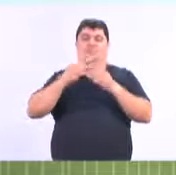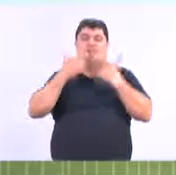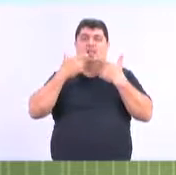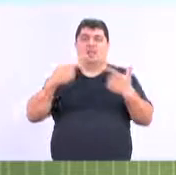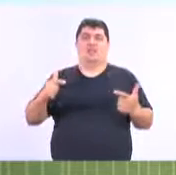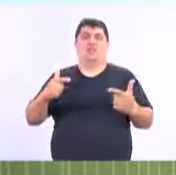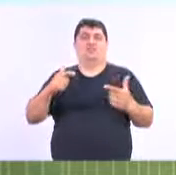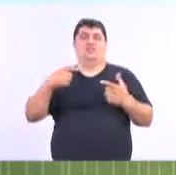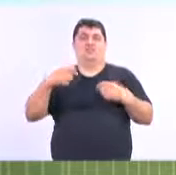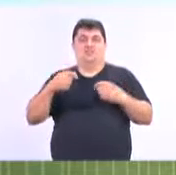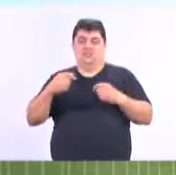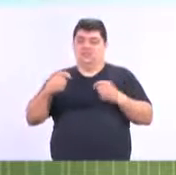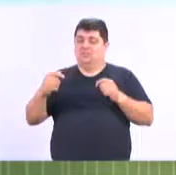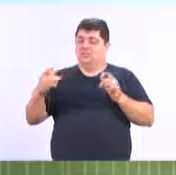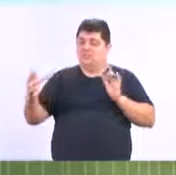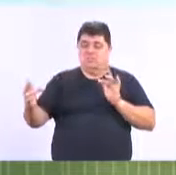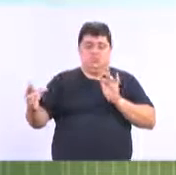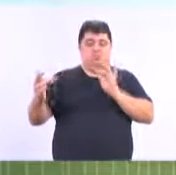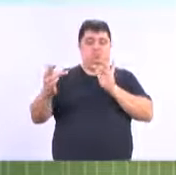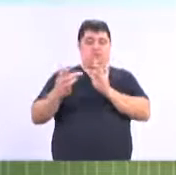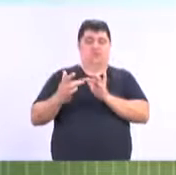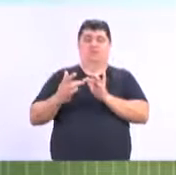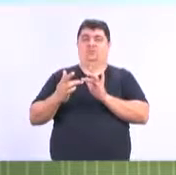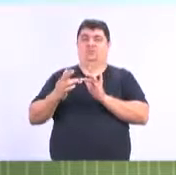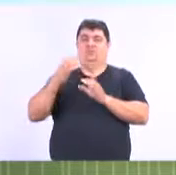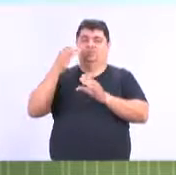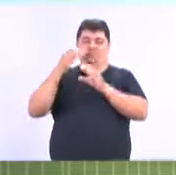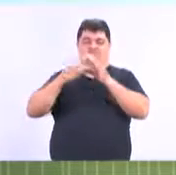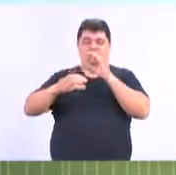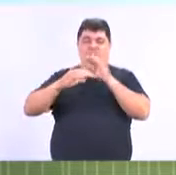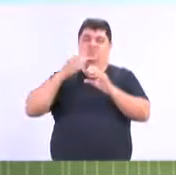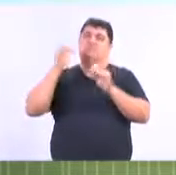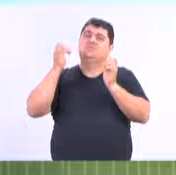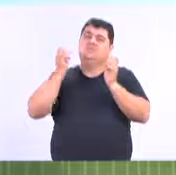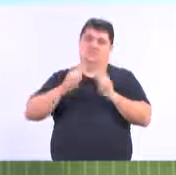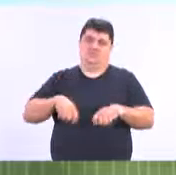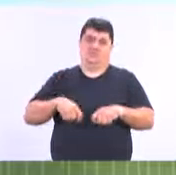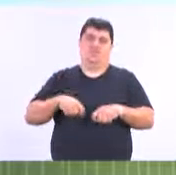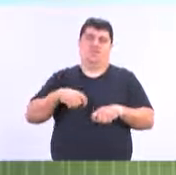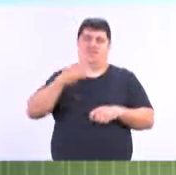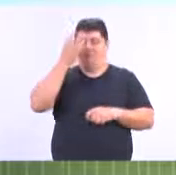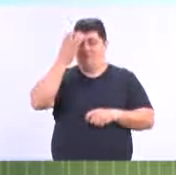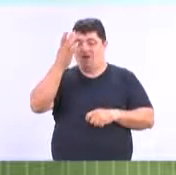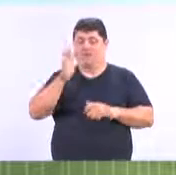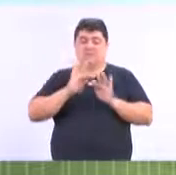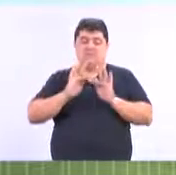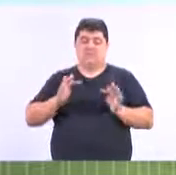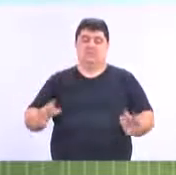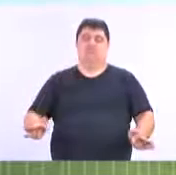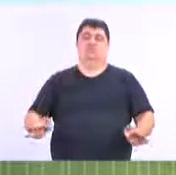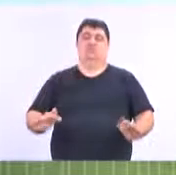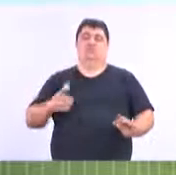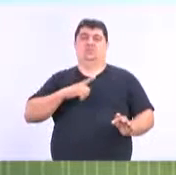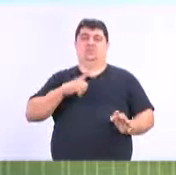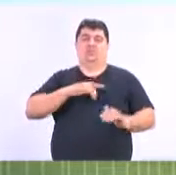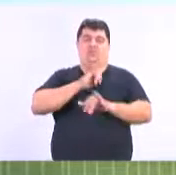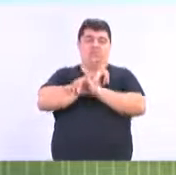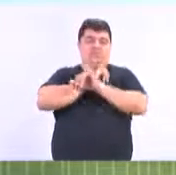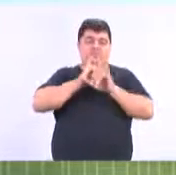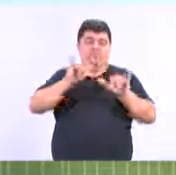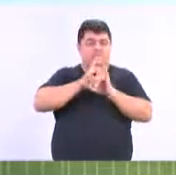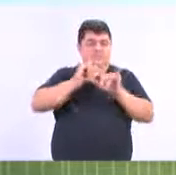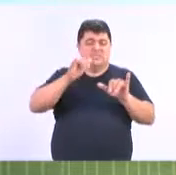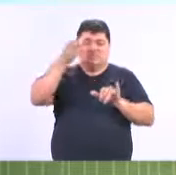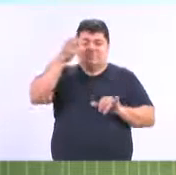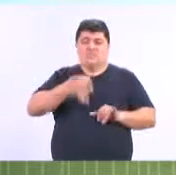o mercado está falando outra língua. Tem que ser uma comunicação fácil e que traga informação de